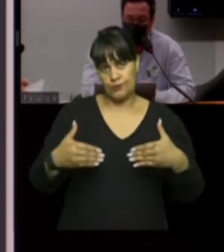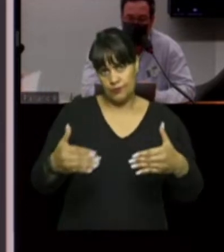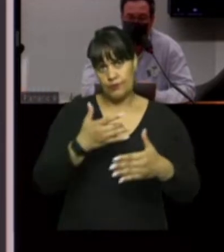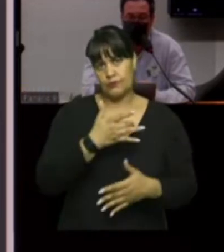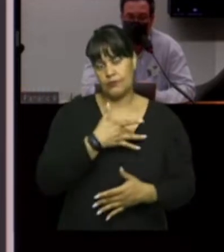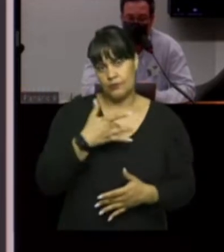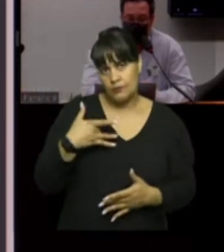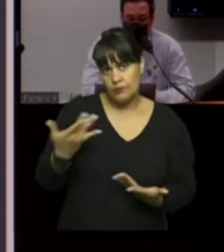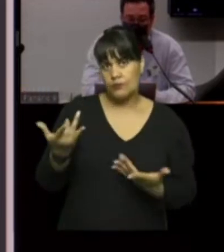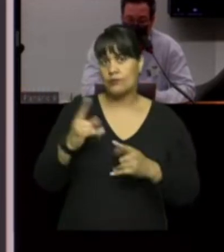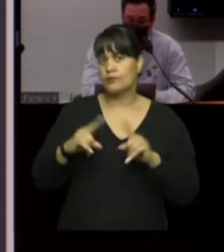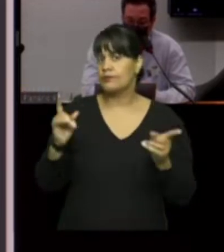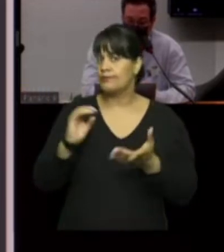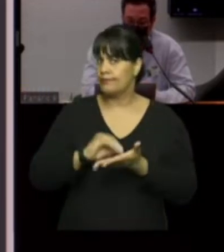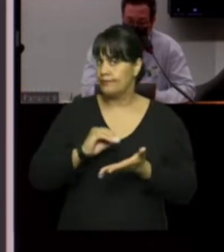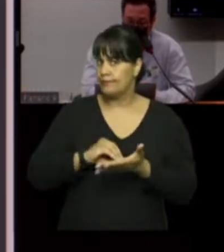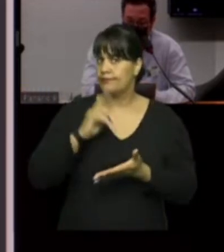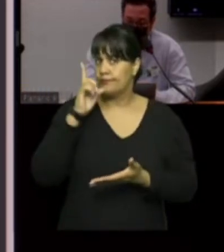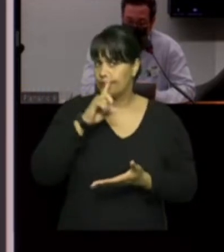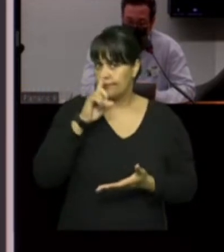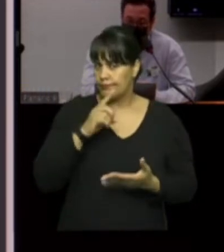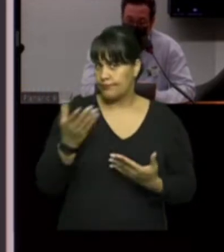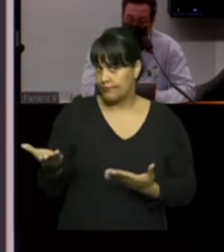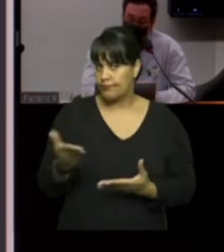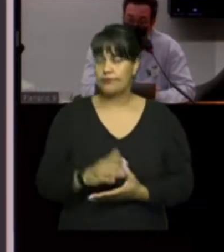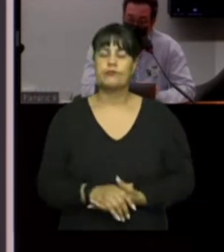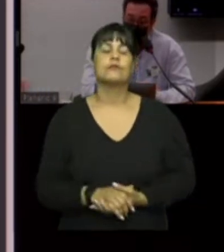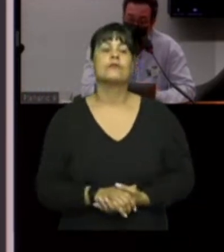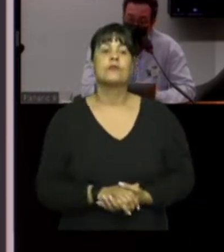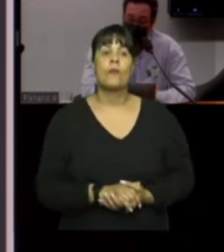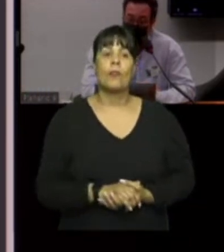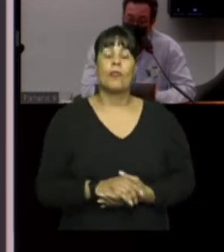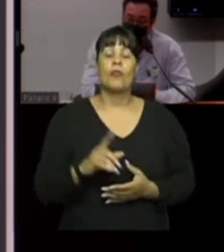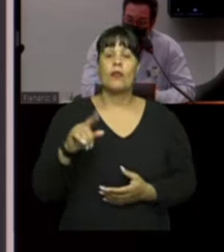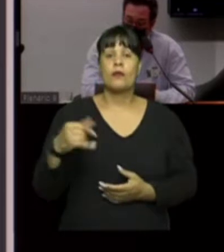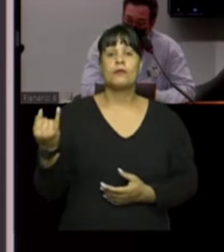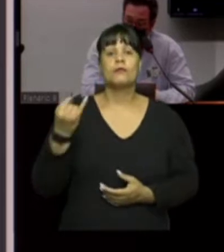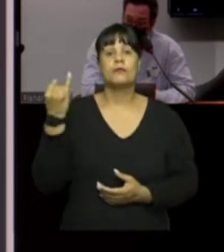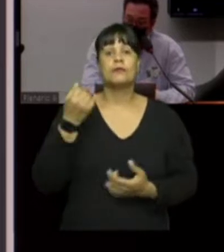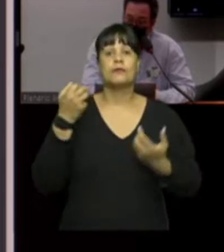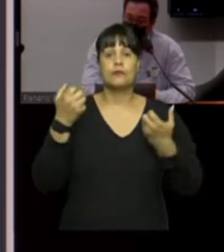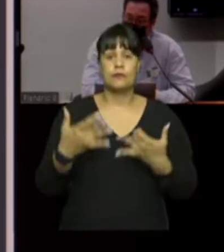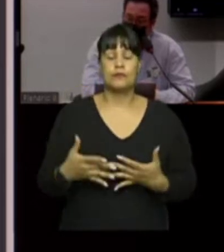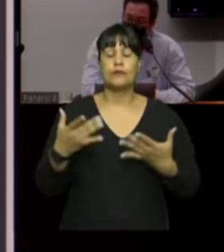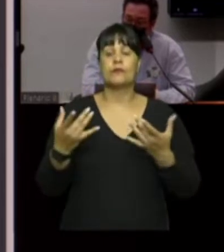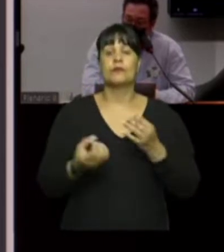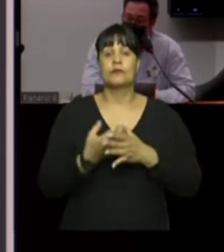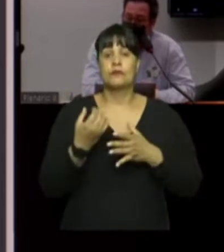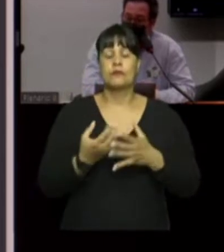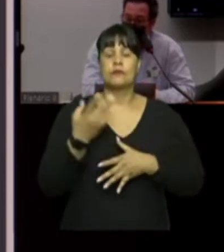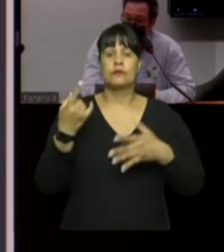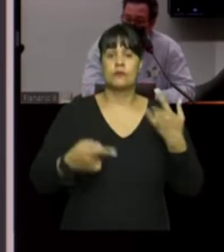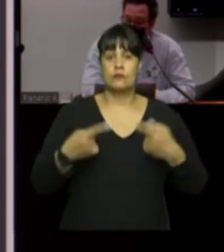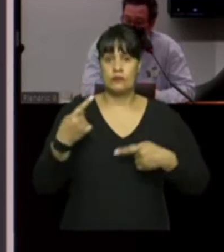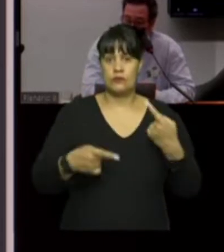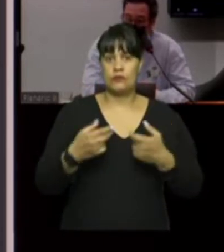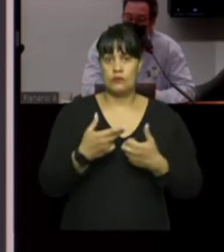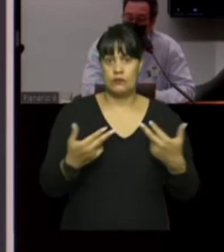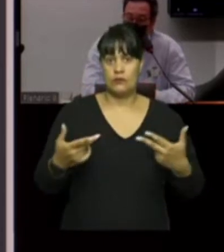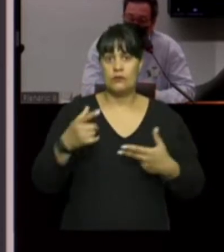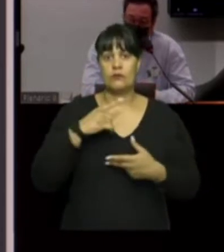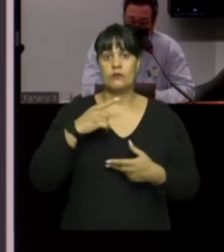Saúde de ser feita, né? E aí é importante lembrar que a formulação de política pública ela exige que informações sobre o